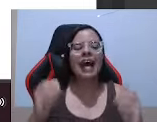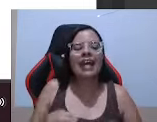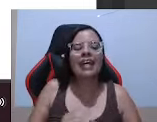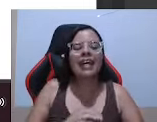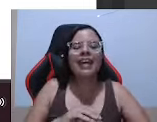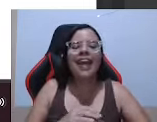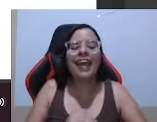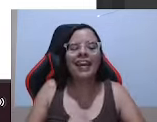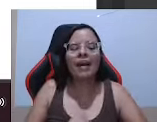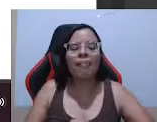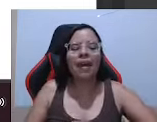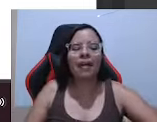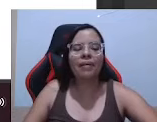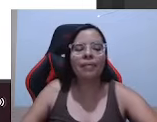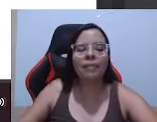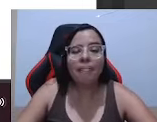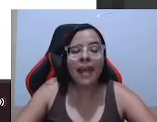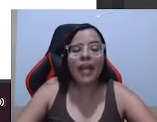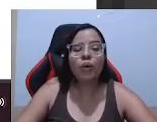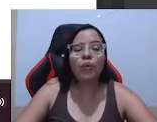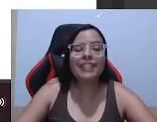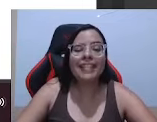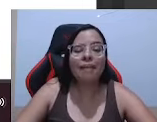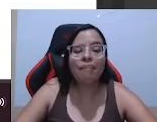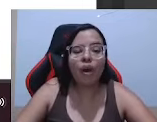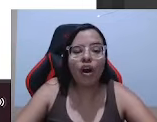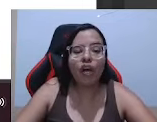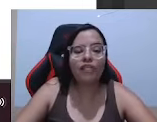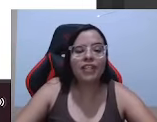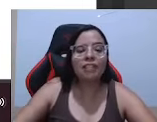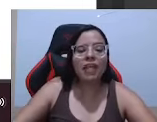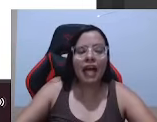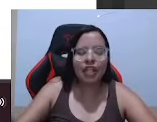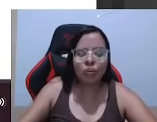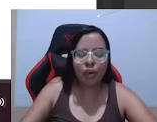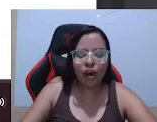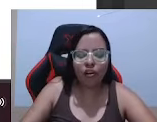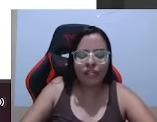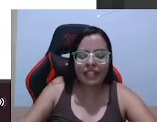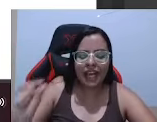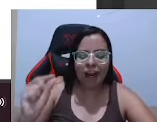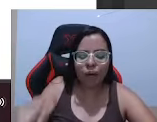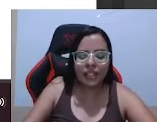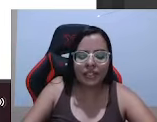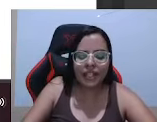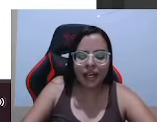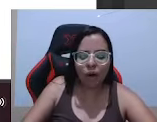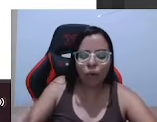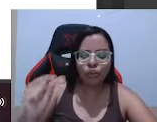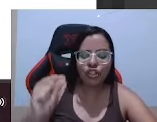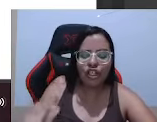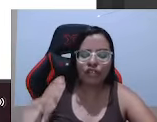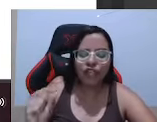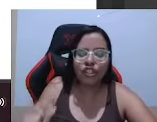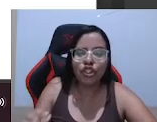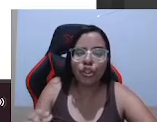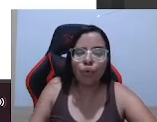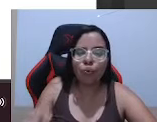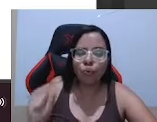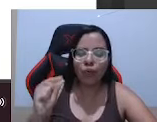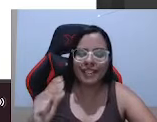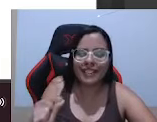R$ 7.000 aqui em Ilhabela. Períodos de provas. As provas acontecerão no dia